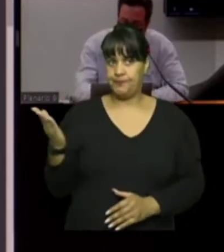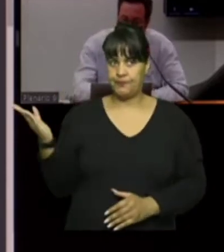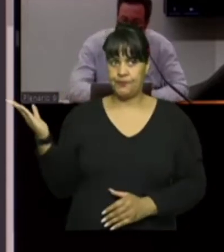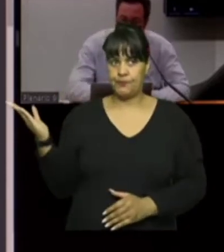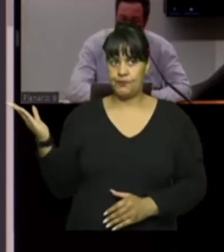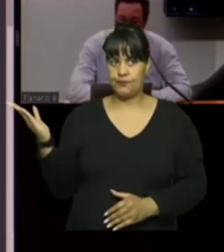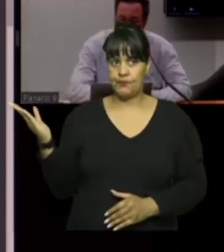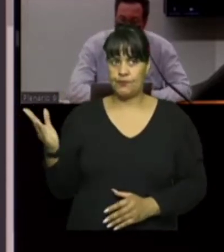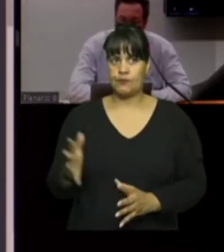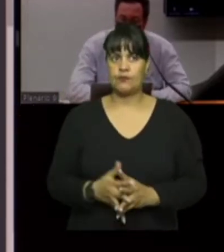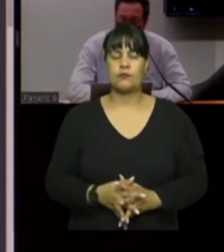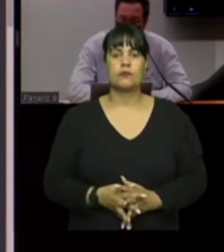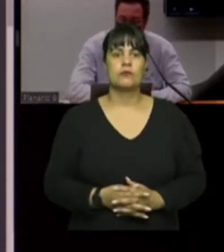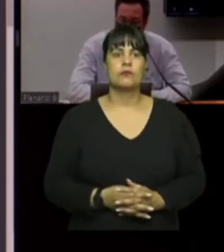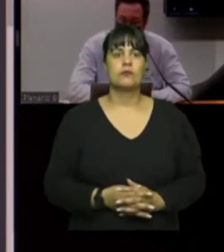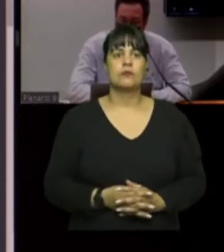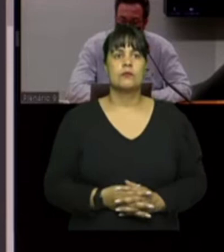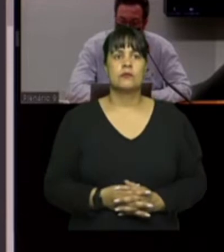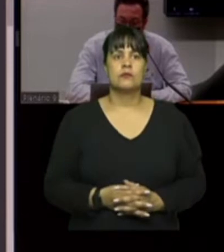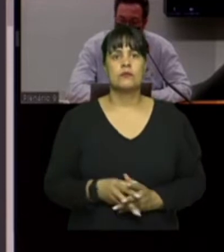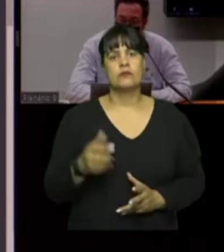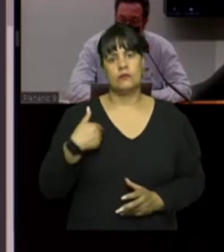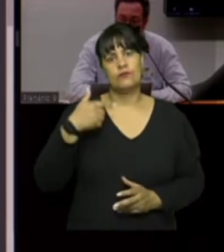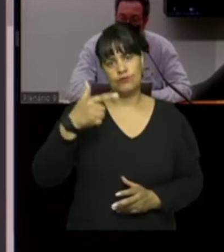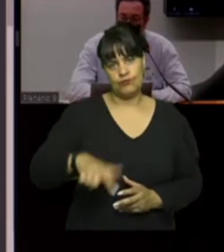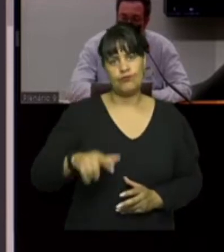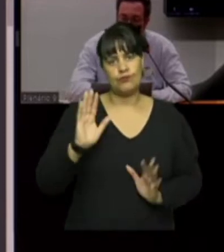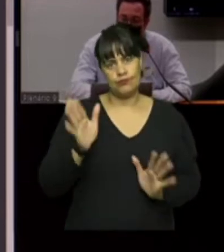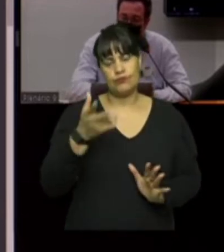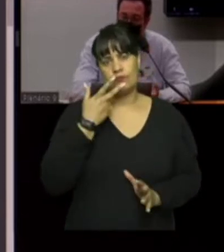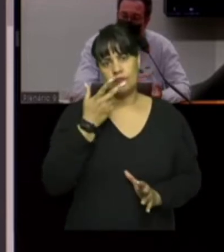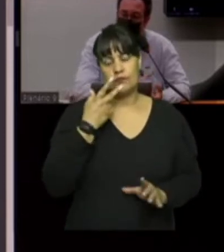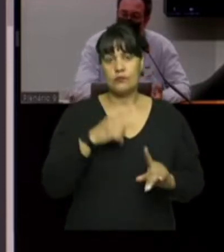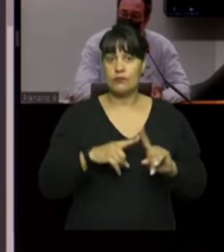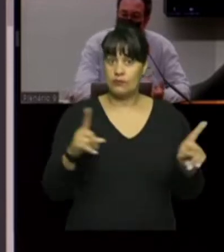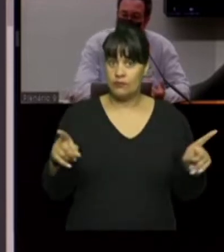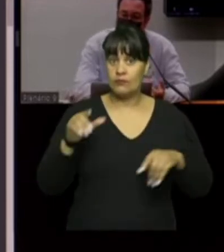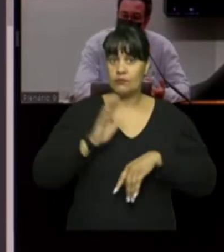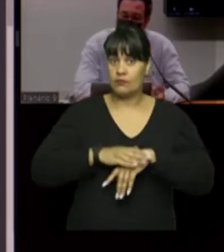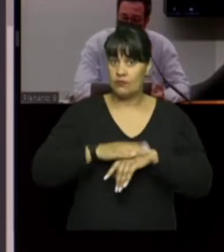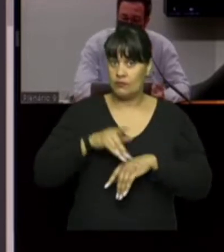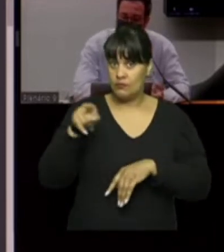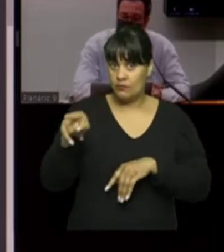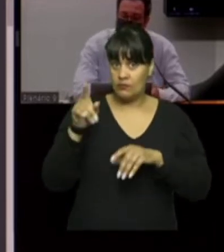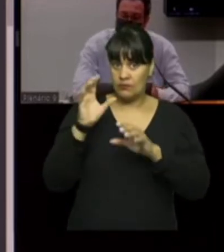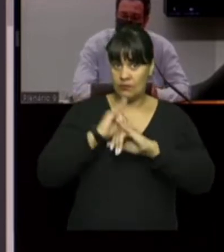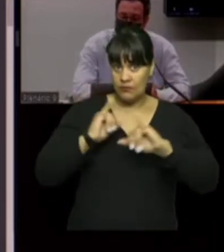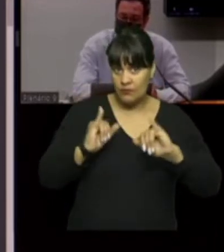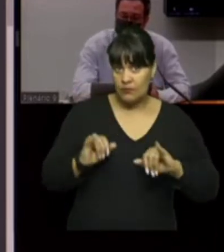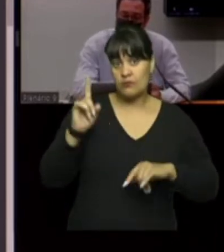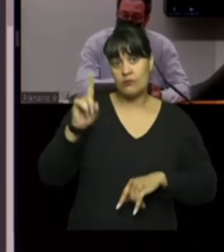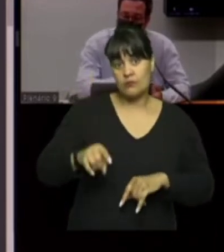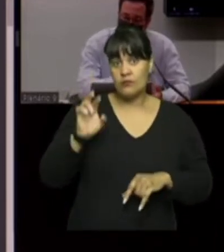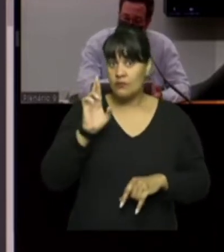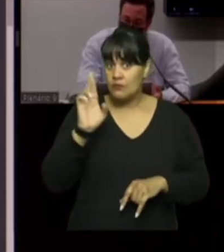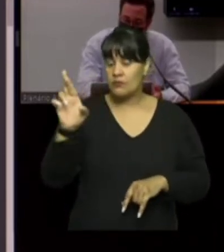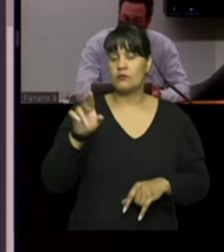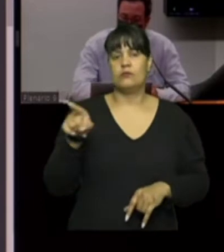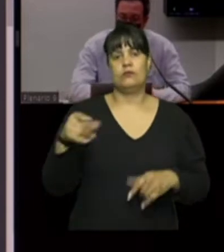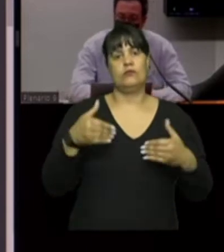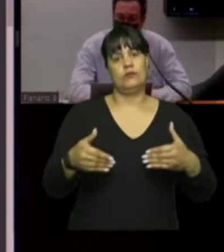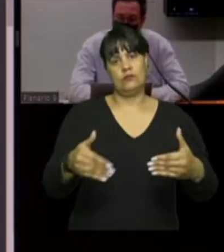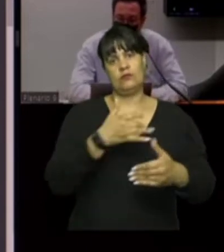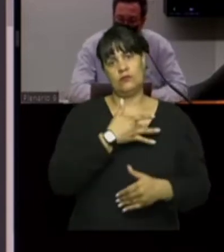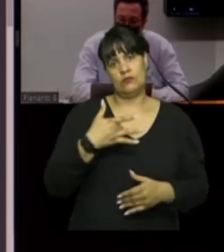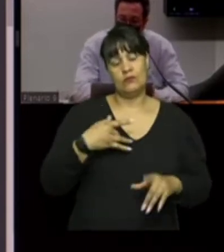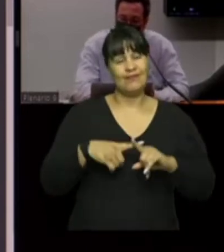sendo repetitivo e tenho ciência disso, de que esses dados eram para ser produzidos pelo Ministério da Saúde e, na ausência do Ministério